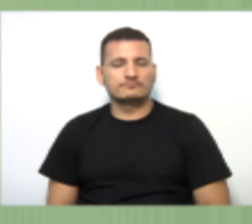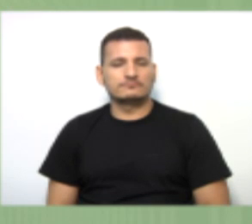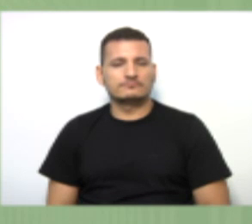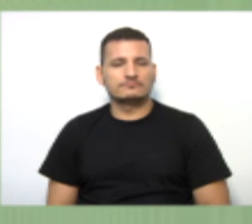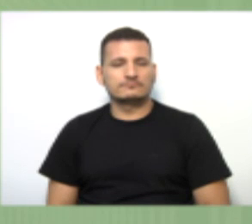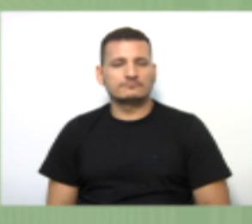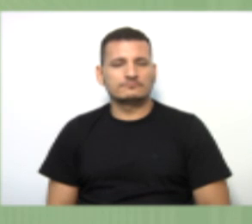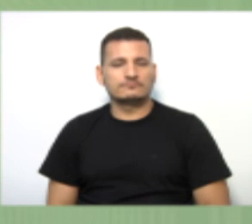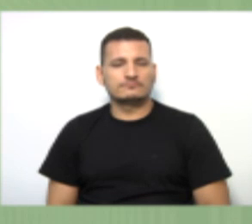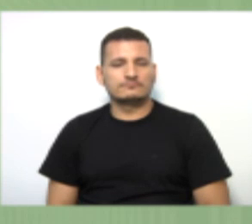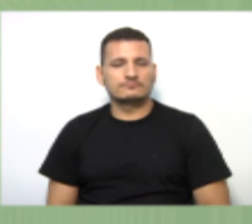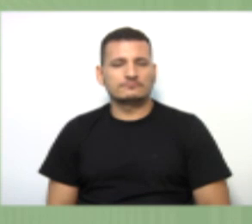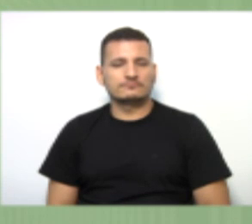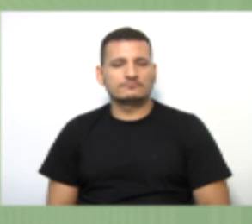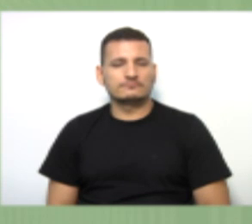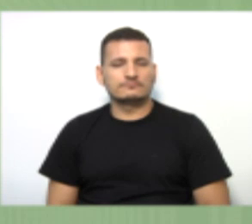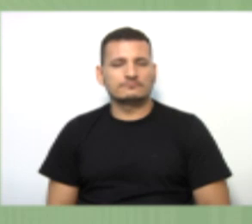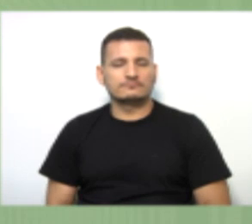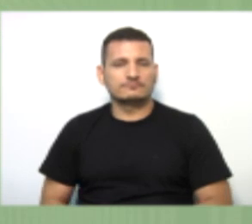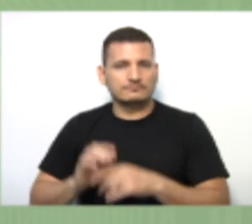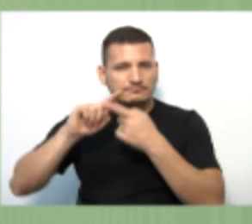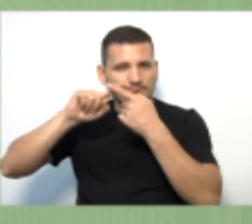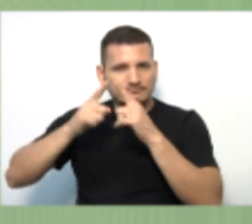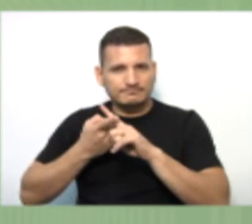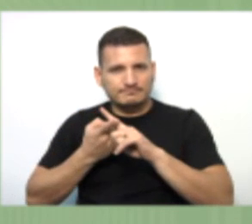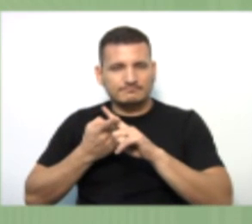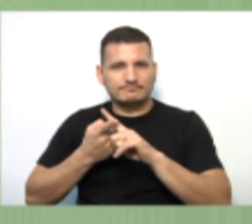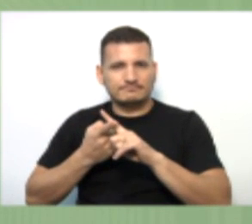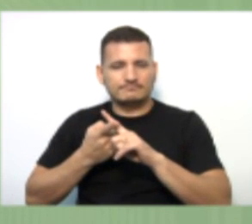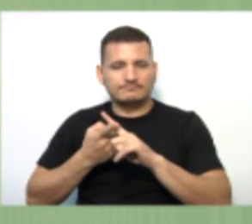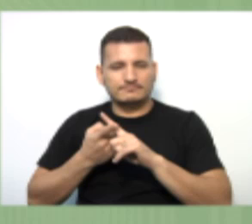hoje, tá? A lógica.